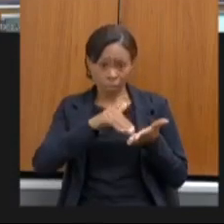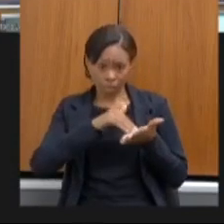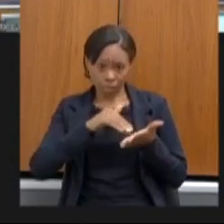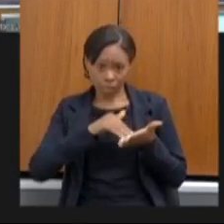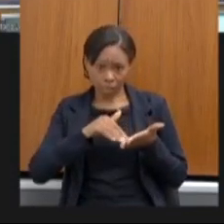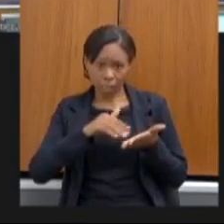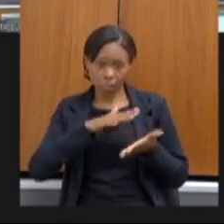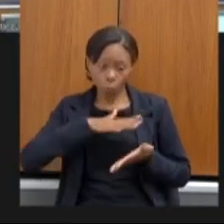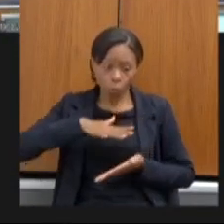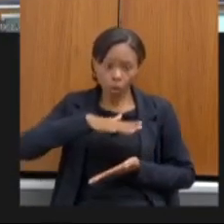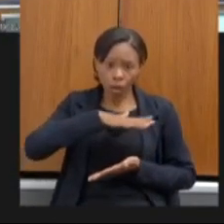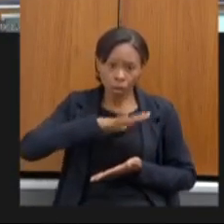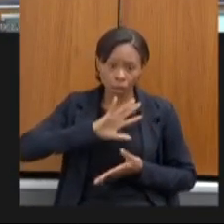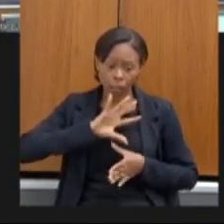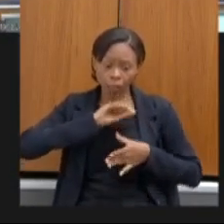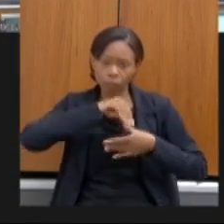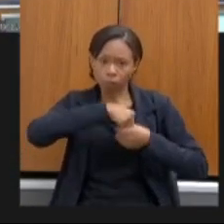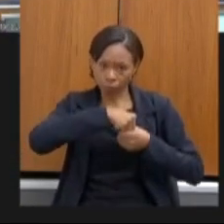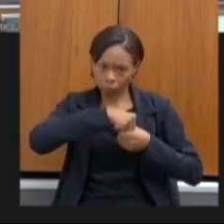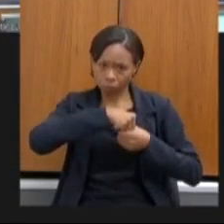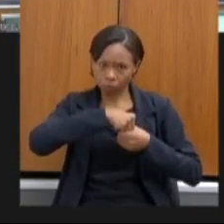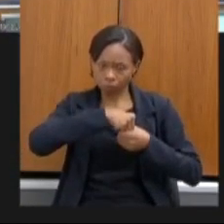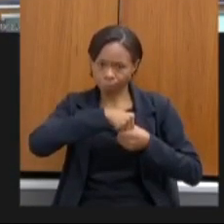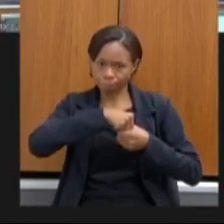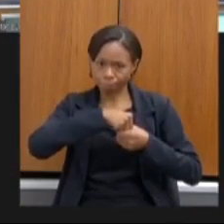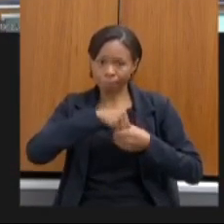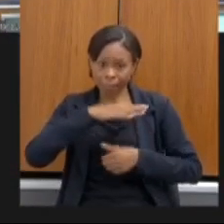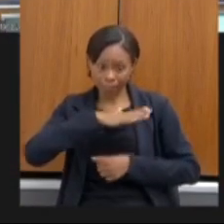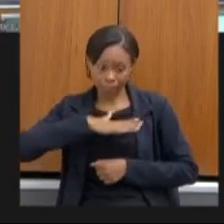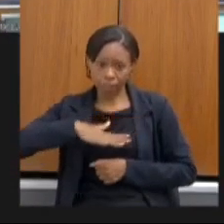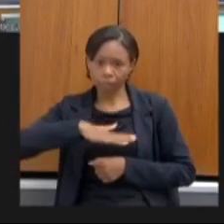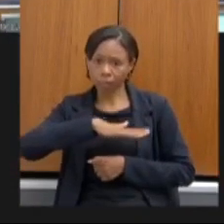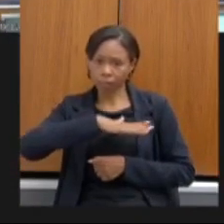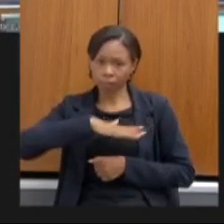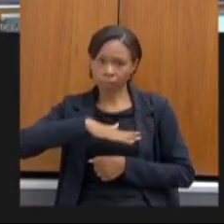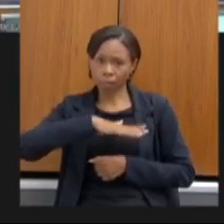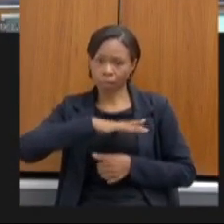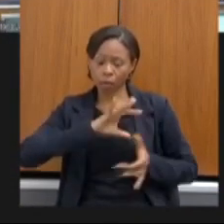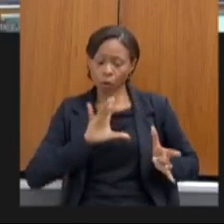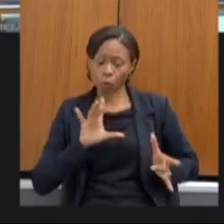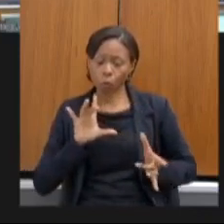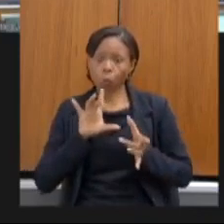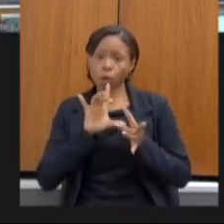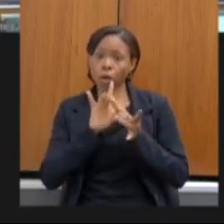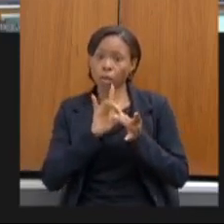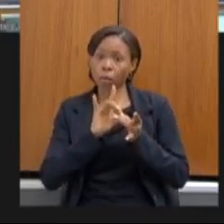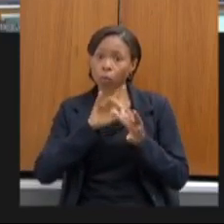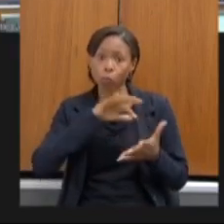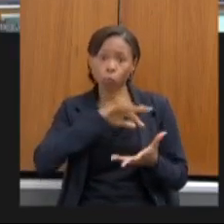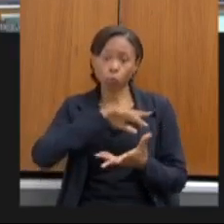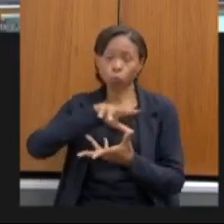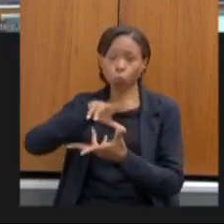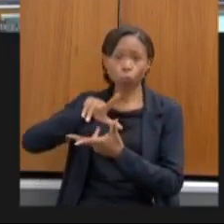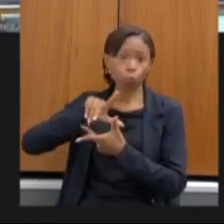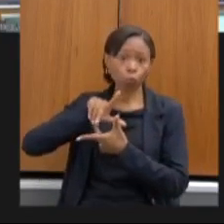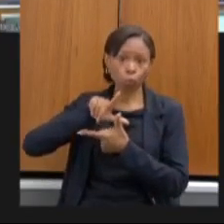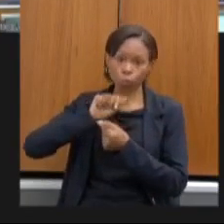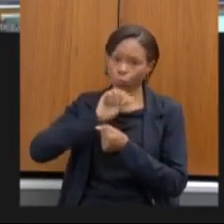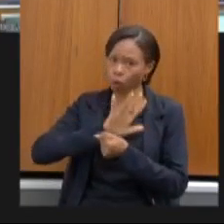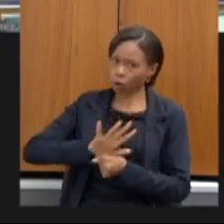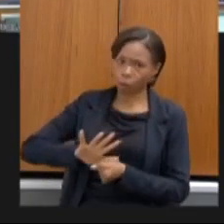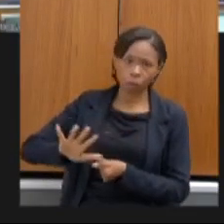internacionalização e essa área ela faz conexões globais em